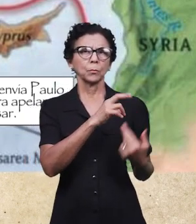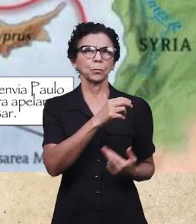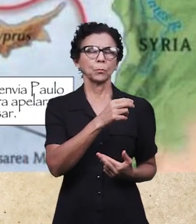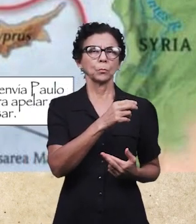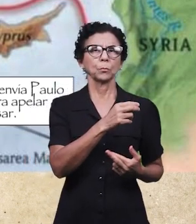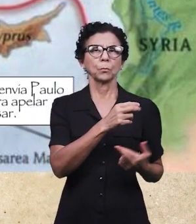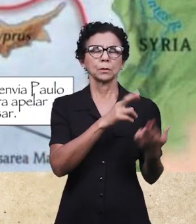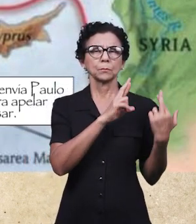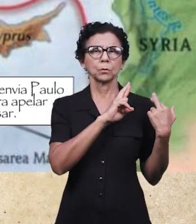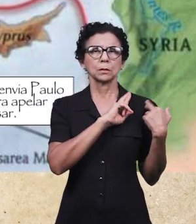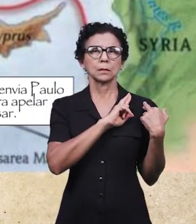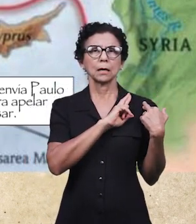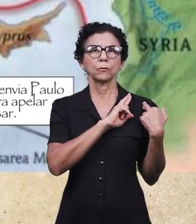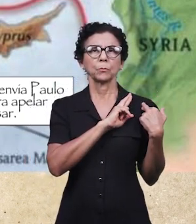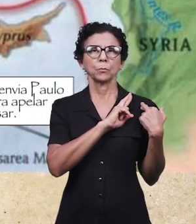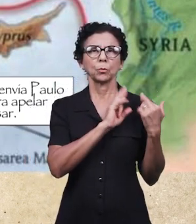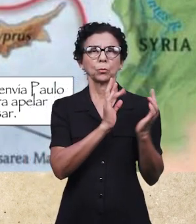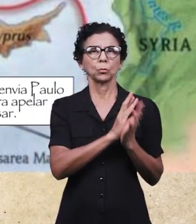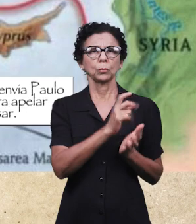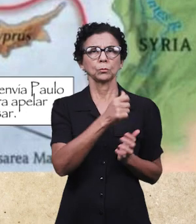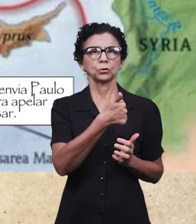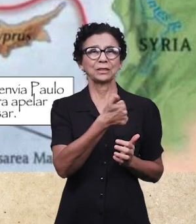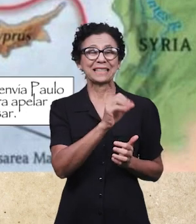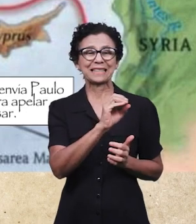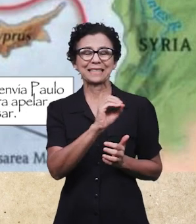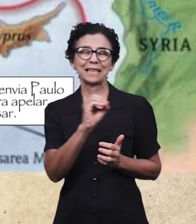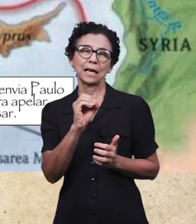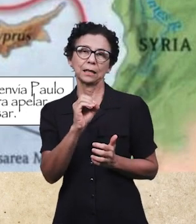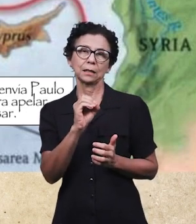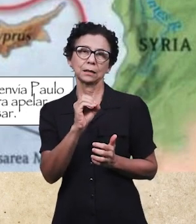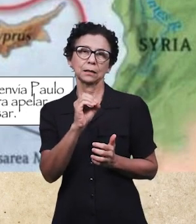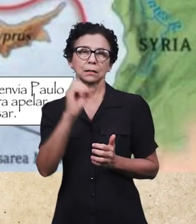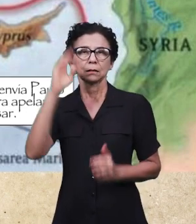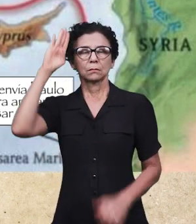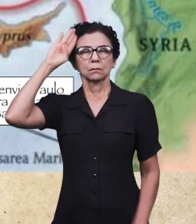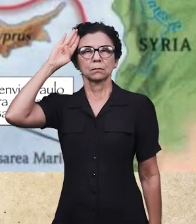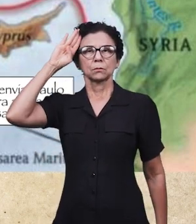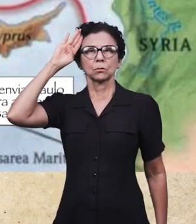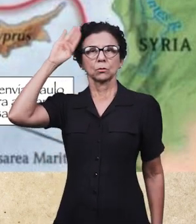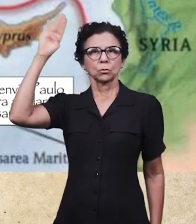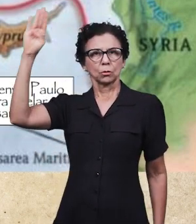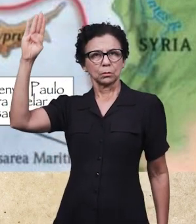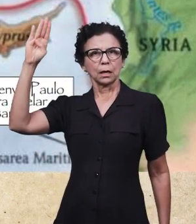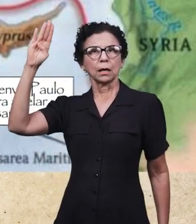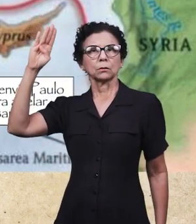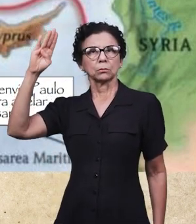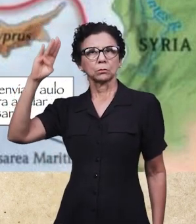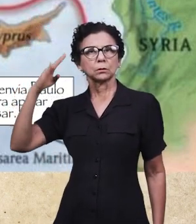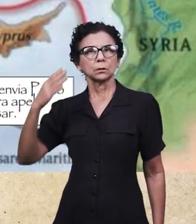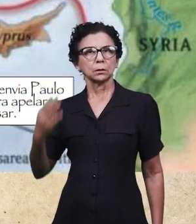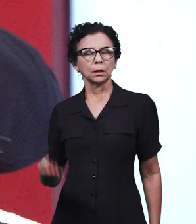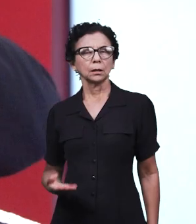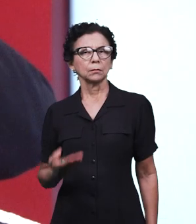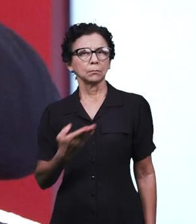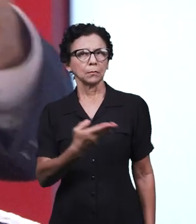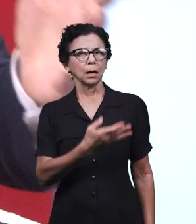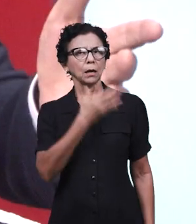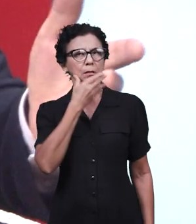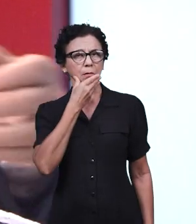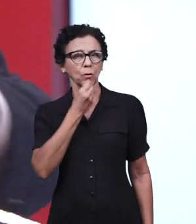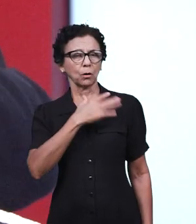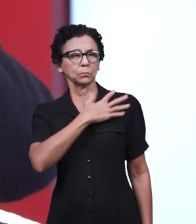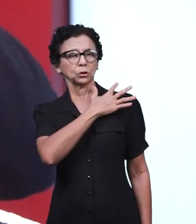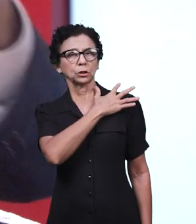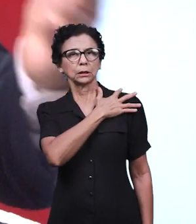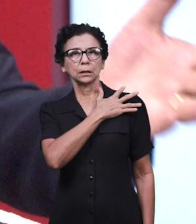na primeira cidade, que foi Sidom, né? Ali ele permitiu que os amigos de